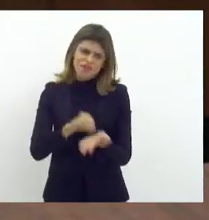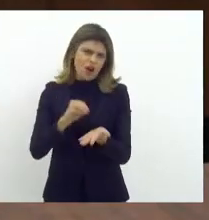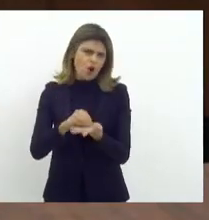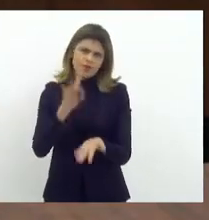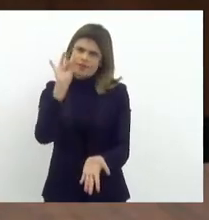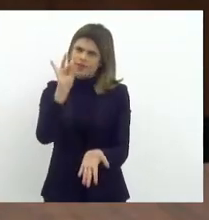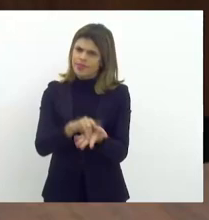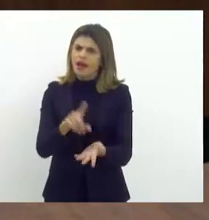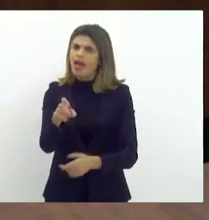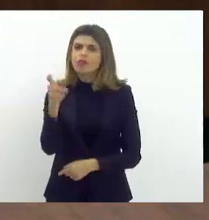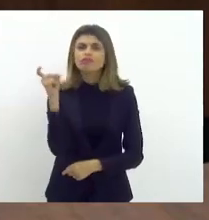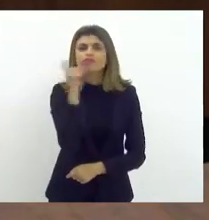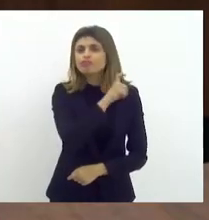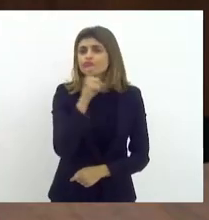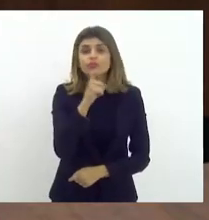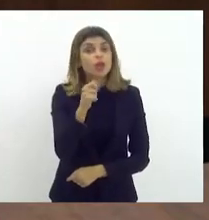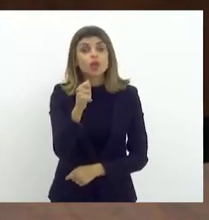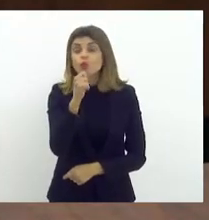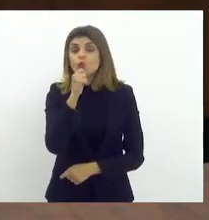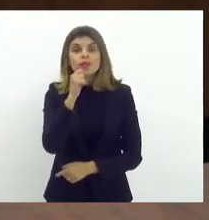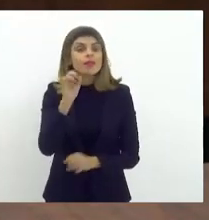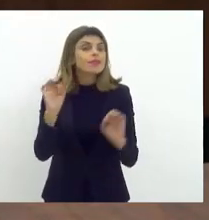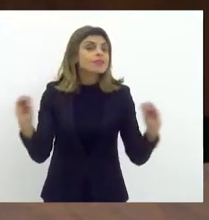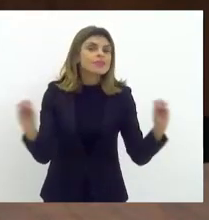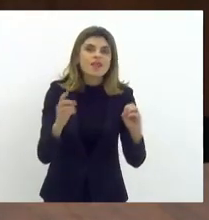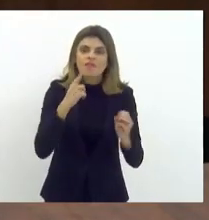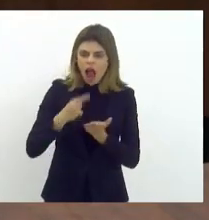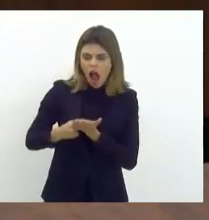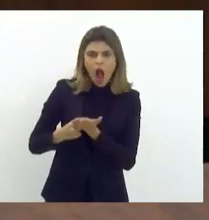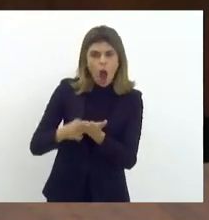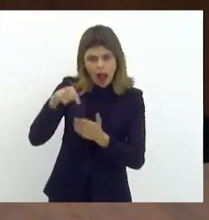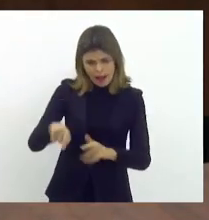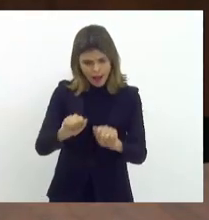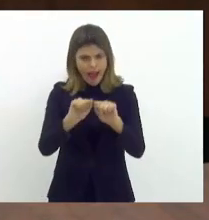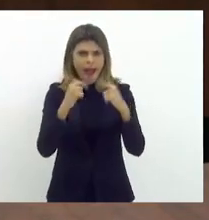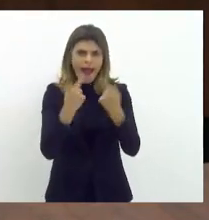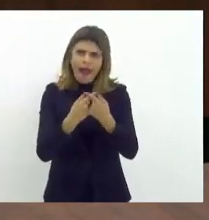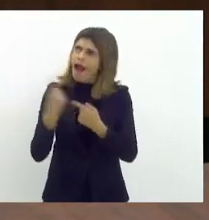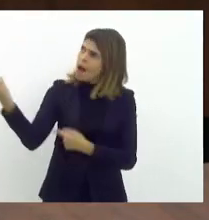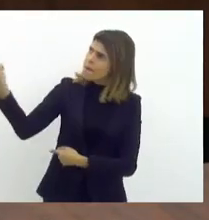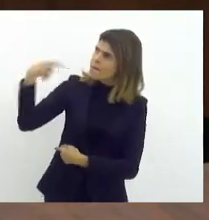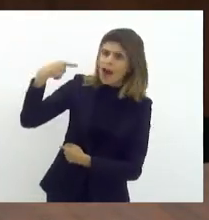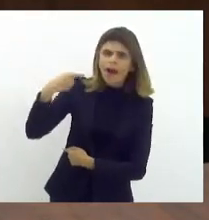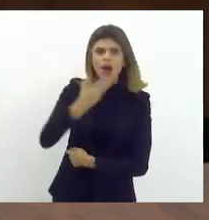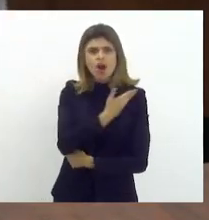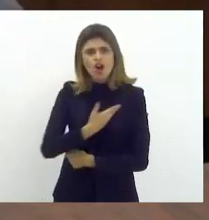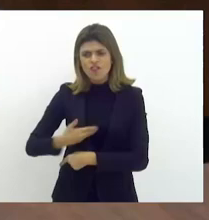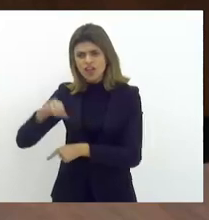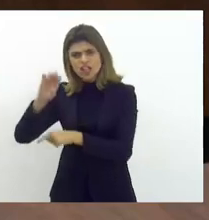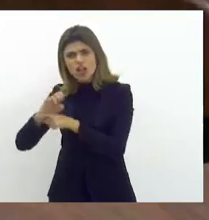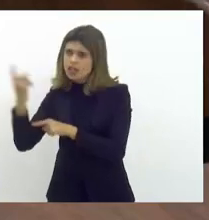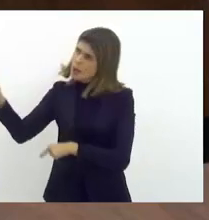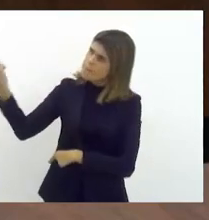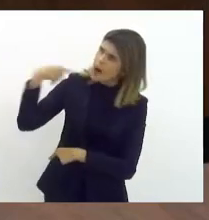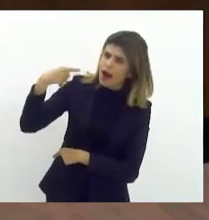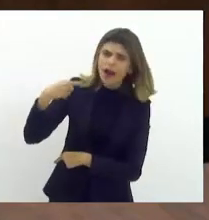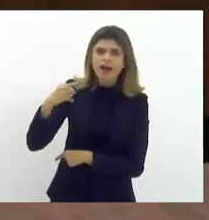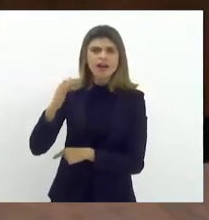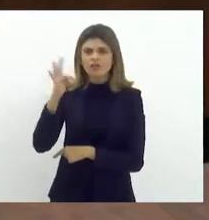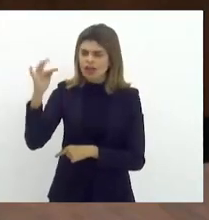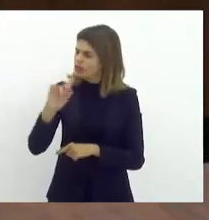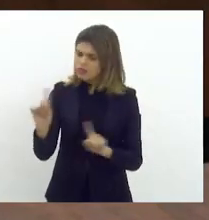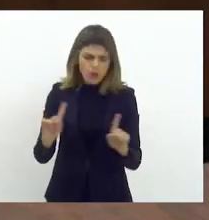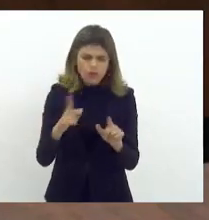isso é uma verdade nós não temos legitimidade de fazer acordo aqui nessa casa que vai determinar o que o governo do estado e o governo federal tem que